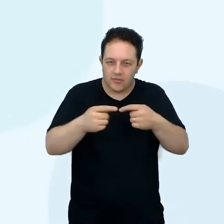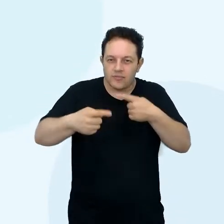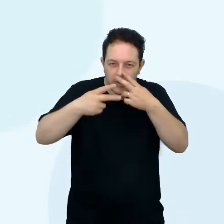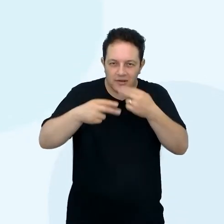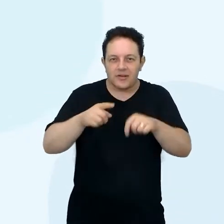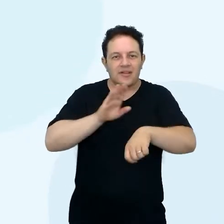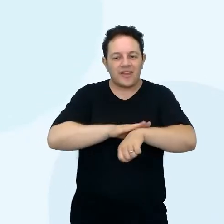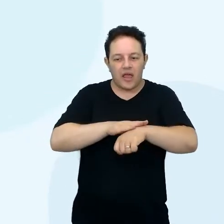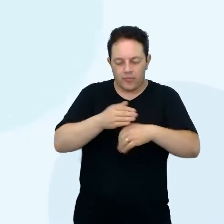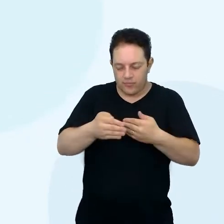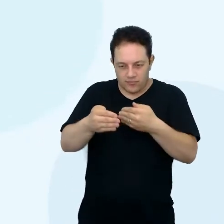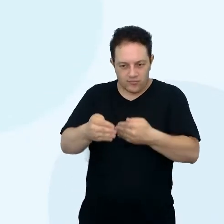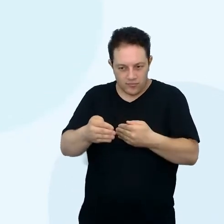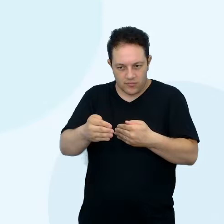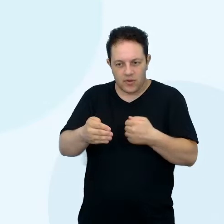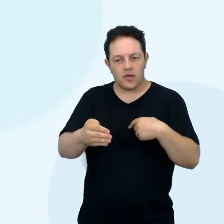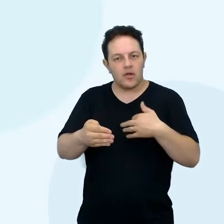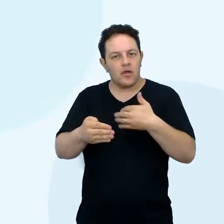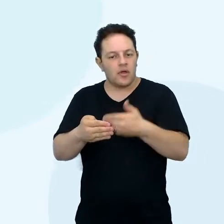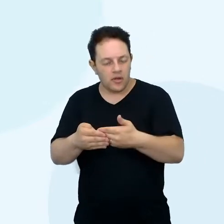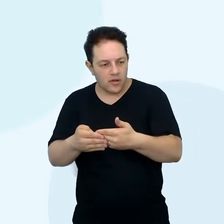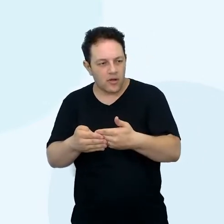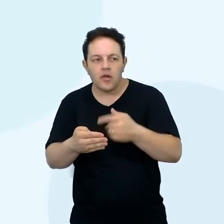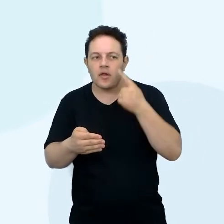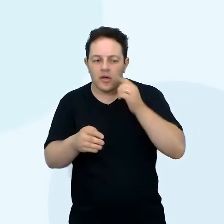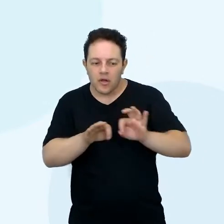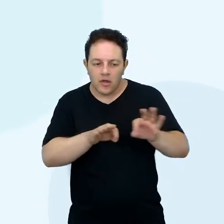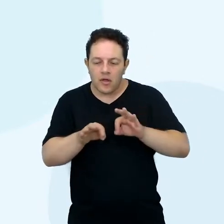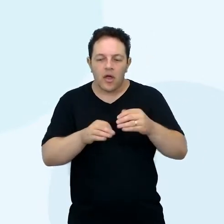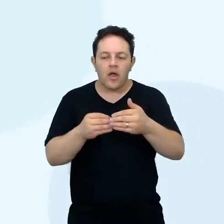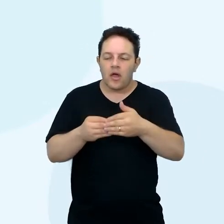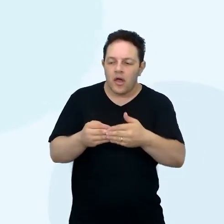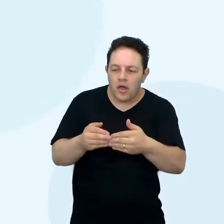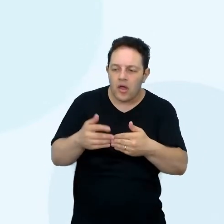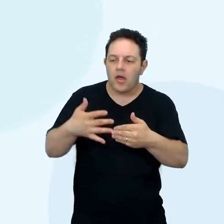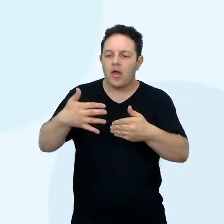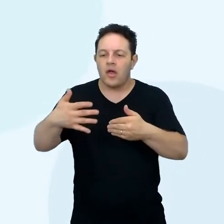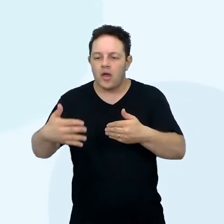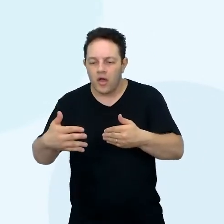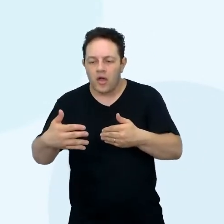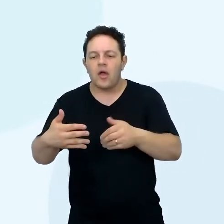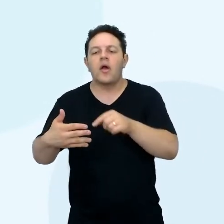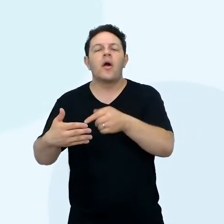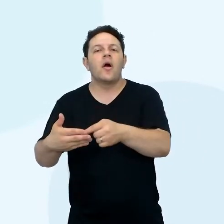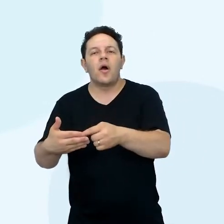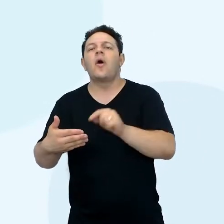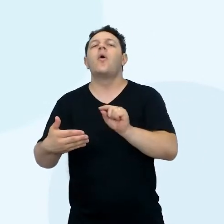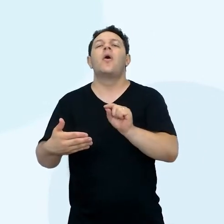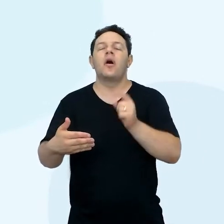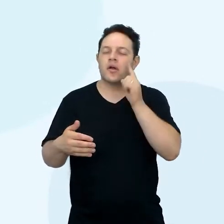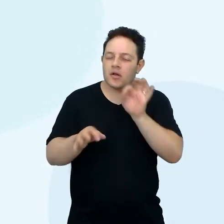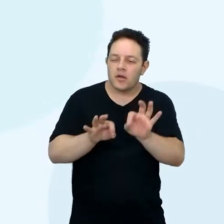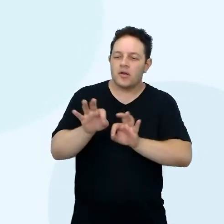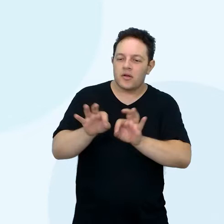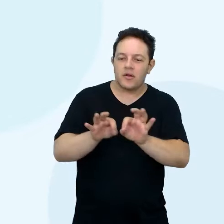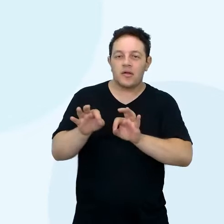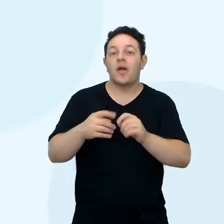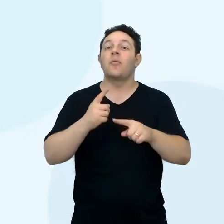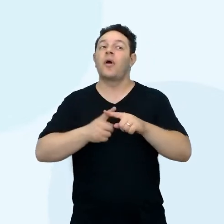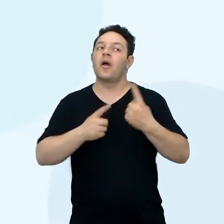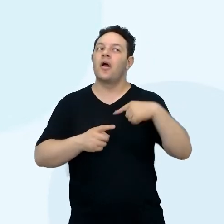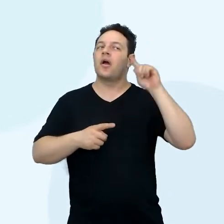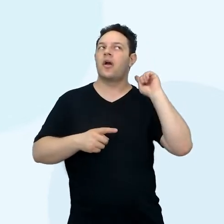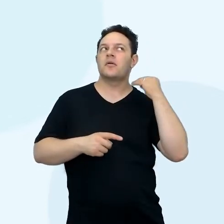uma projeção para o período seguinte também. Isso é importantíssimo, tá bom? Porque pela vivência dos períodos